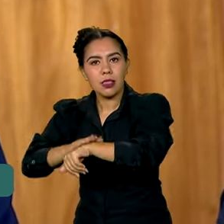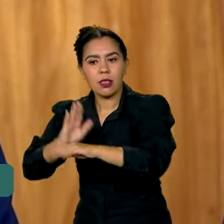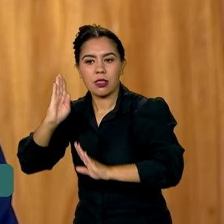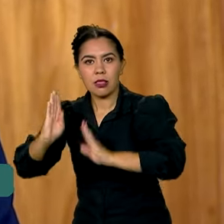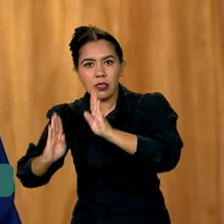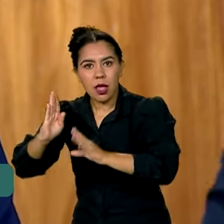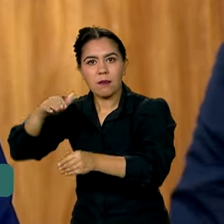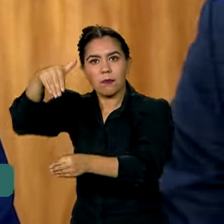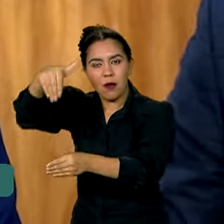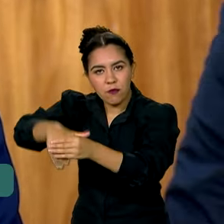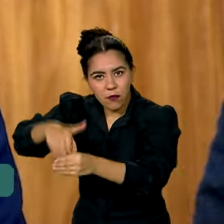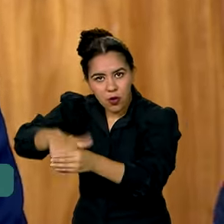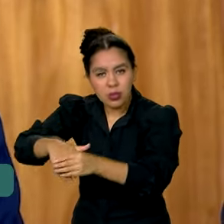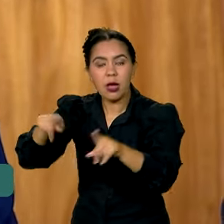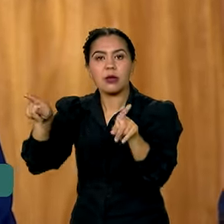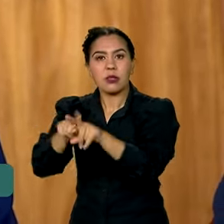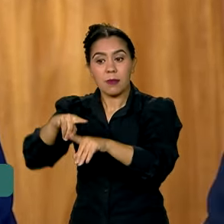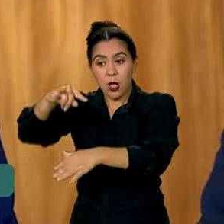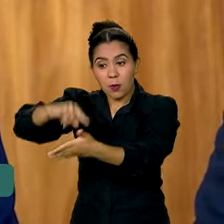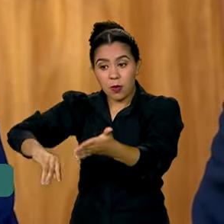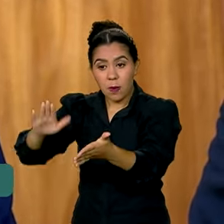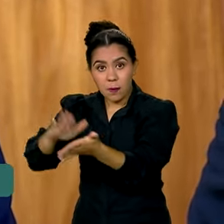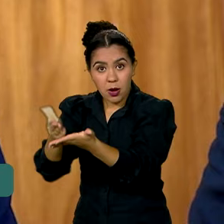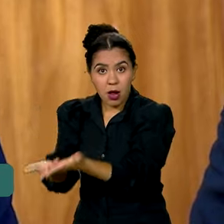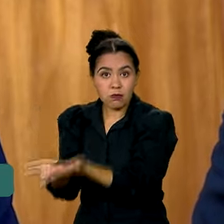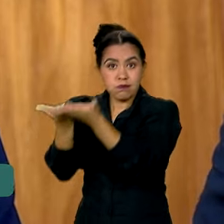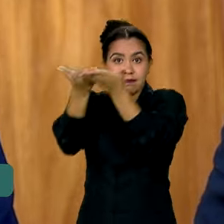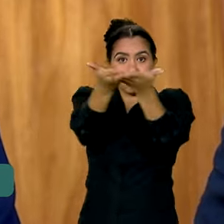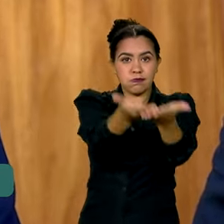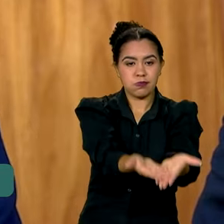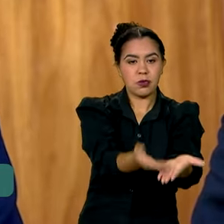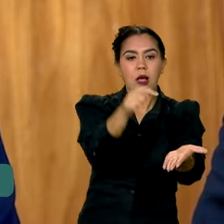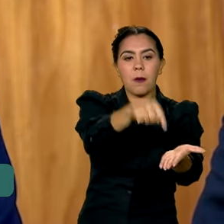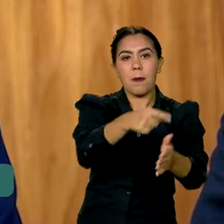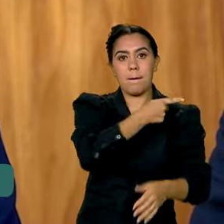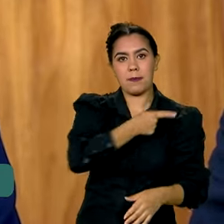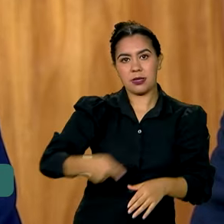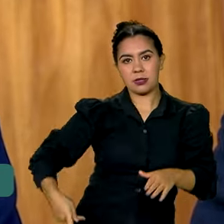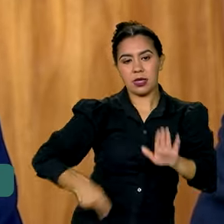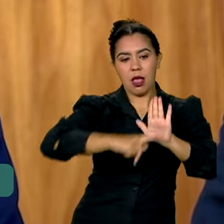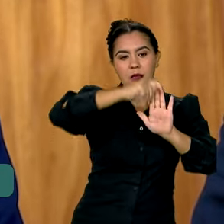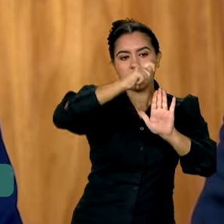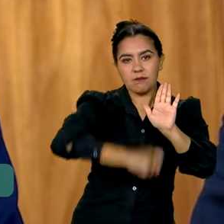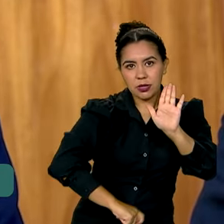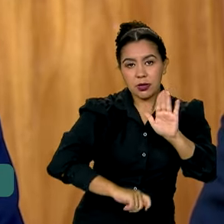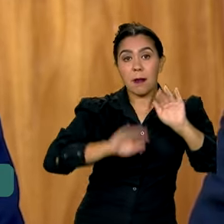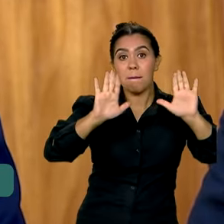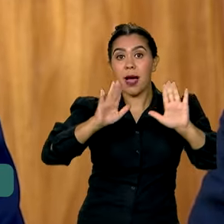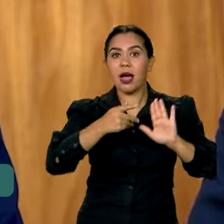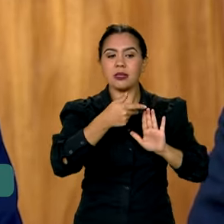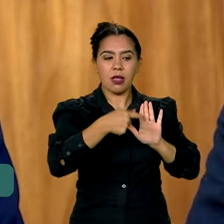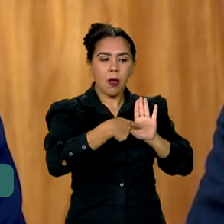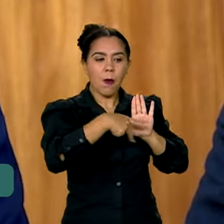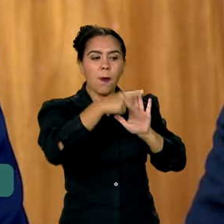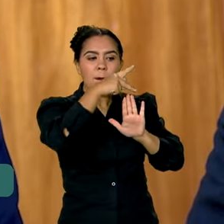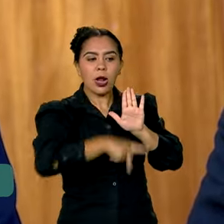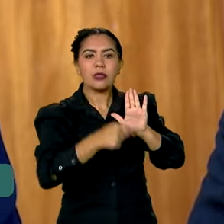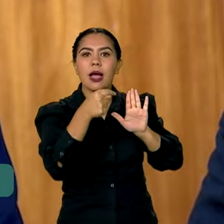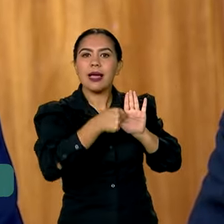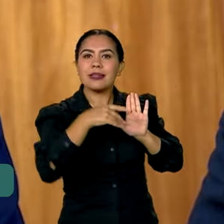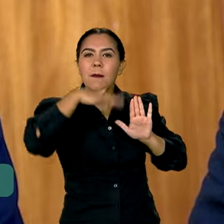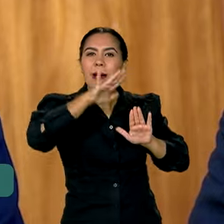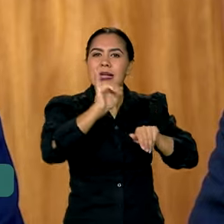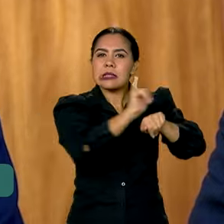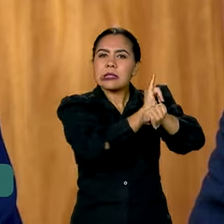e levar a sanção presidencial, uma vez que é o projeto mais estratégico da área econômica é